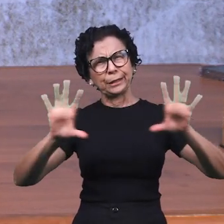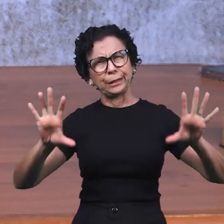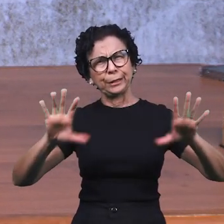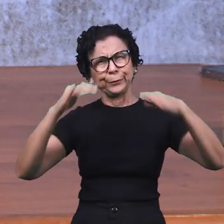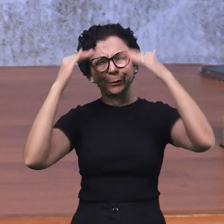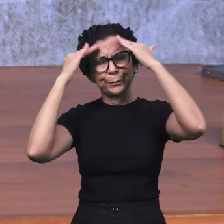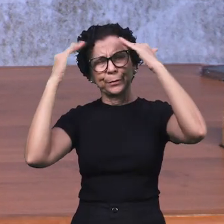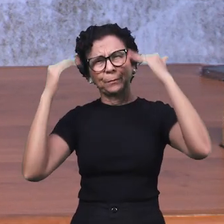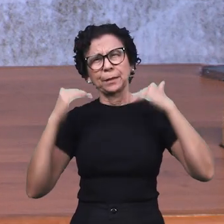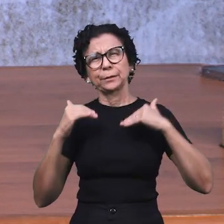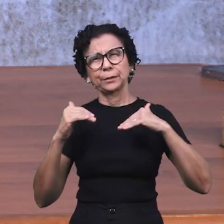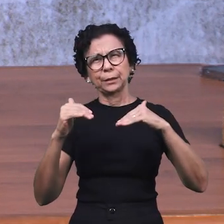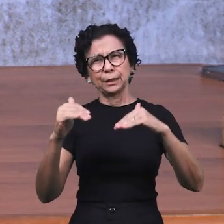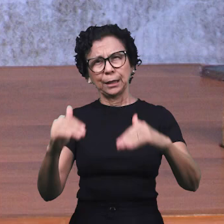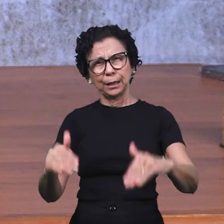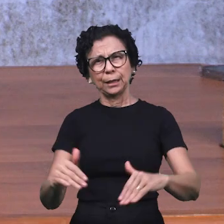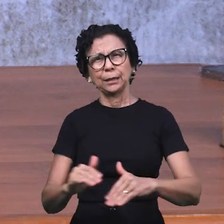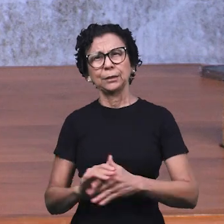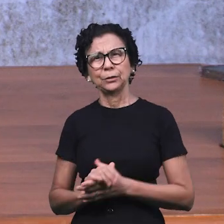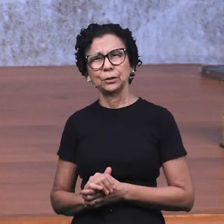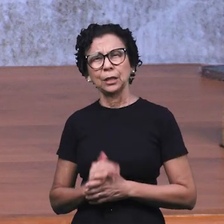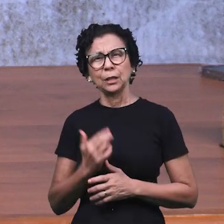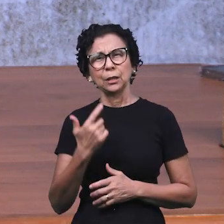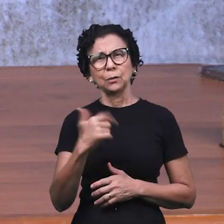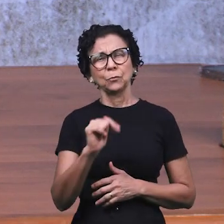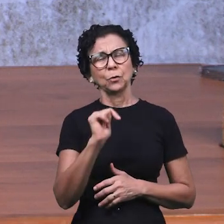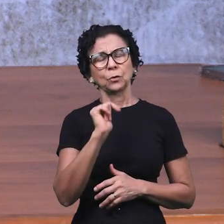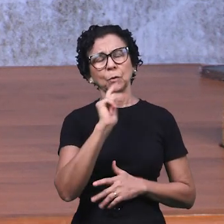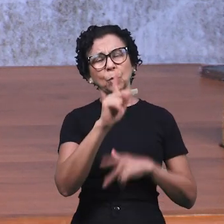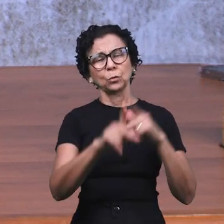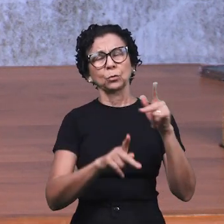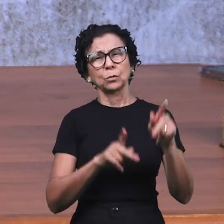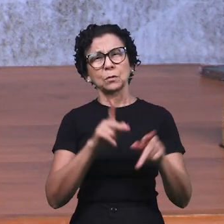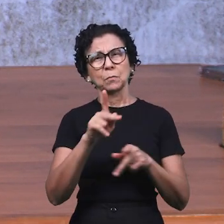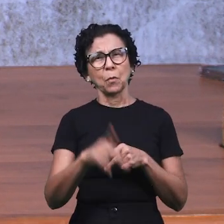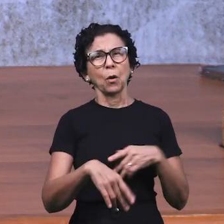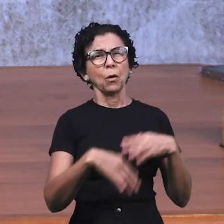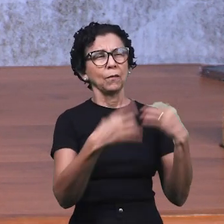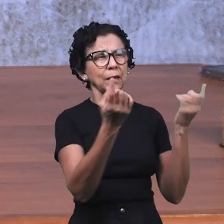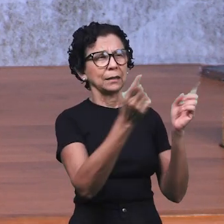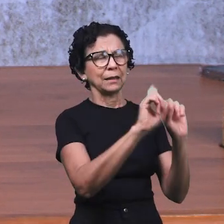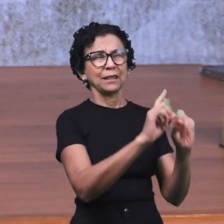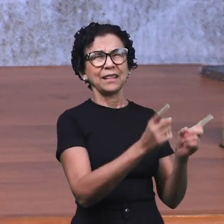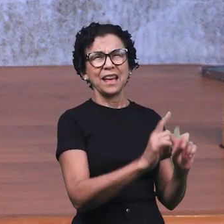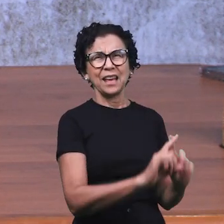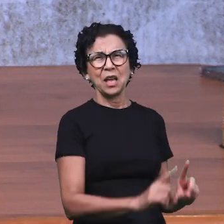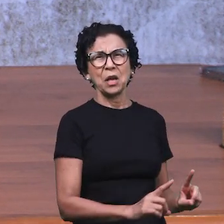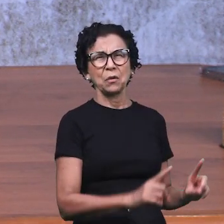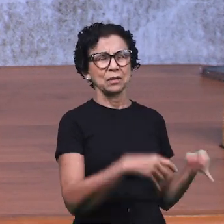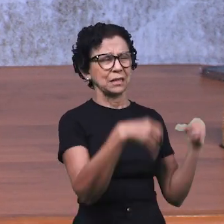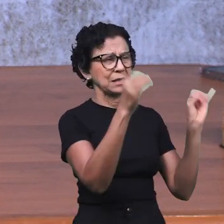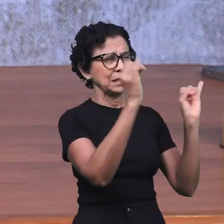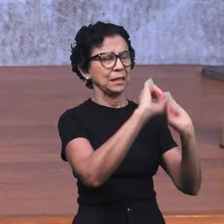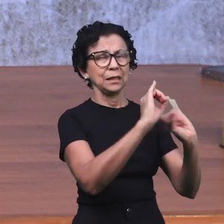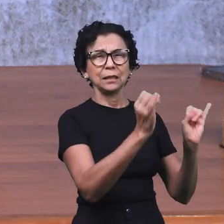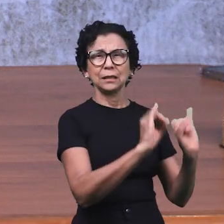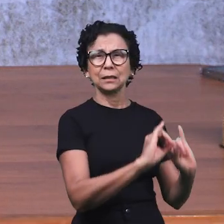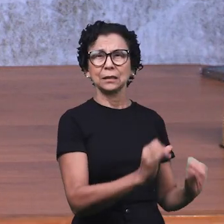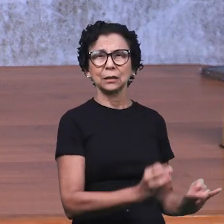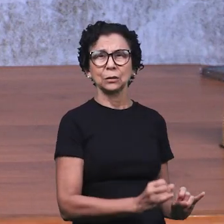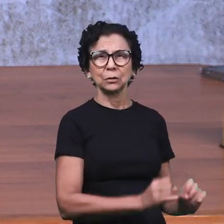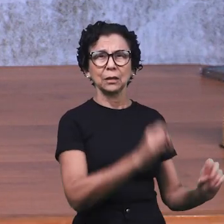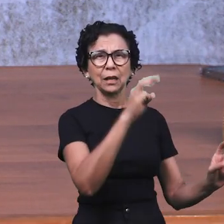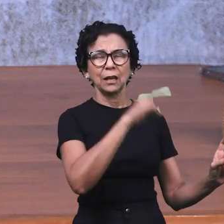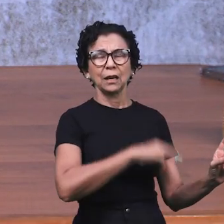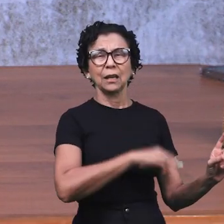e serviram aos Baalins e a Astarote e aos deuses da Síria e aos deuses de Sidom